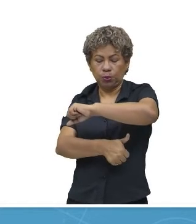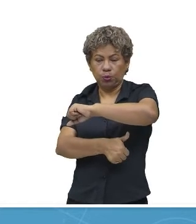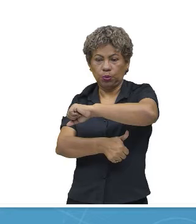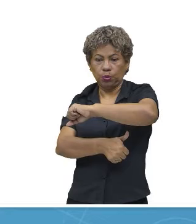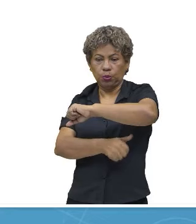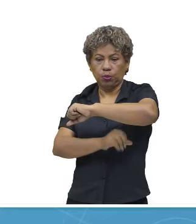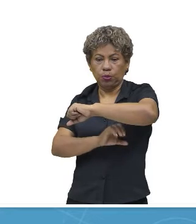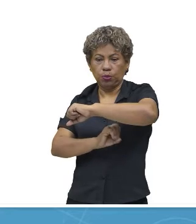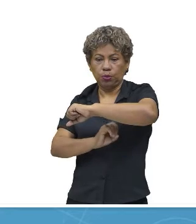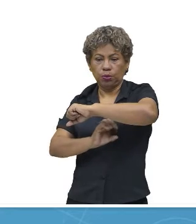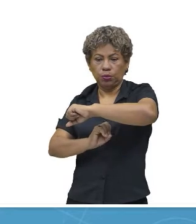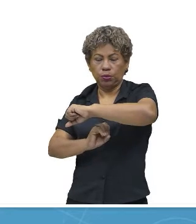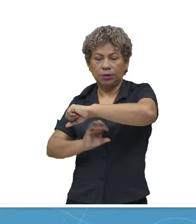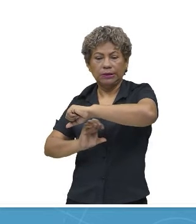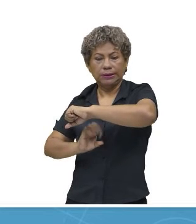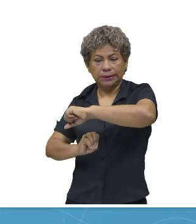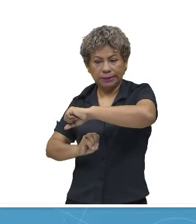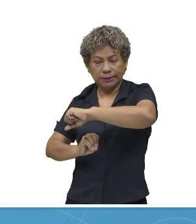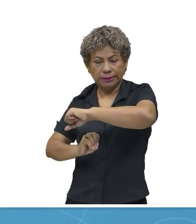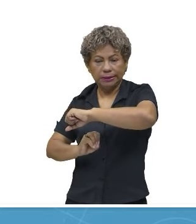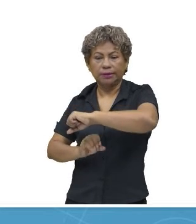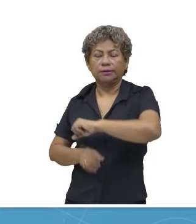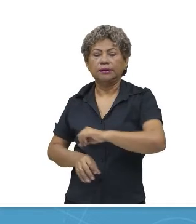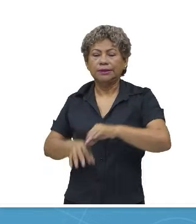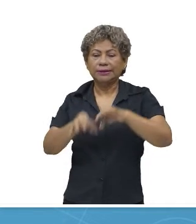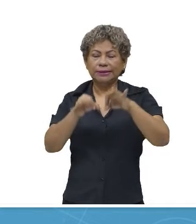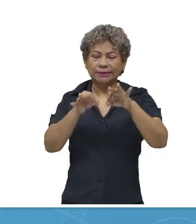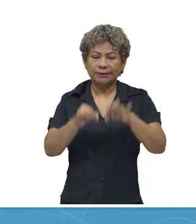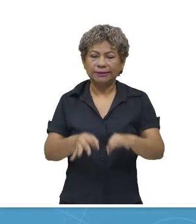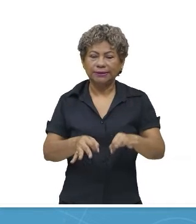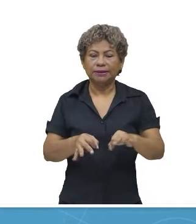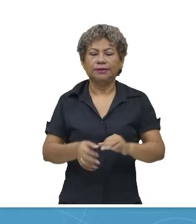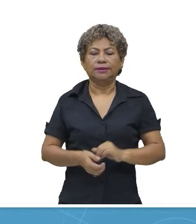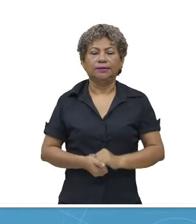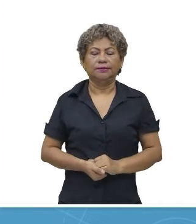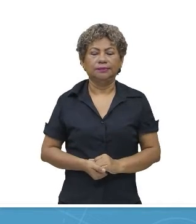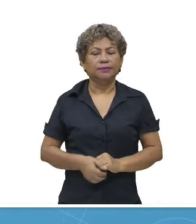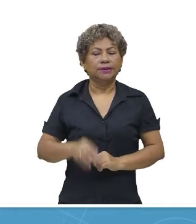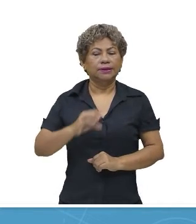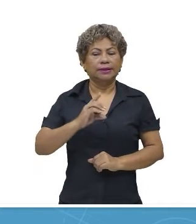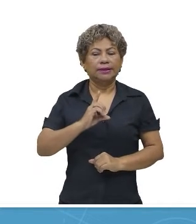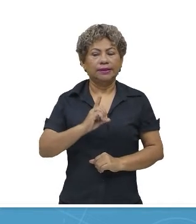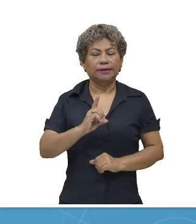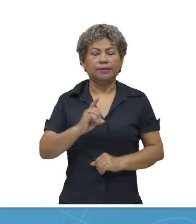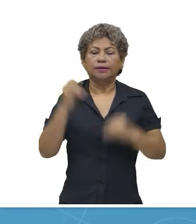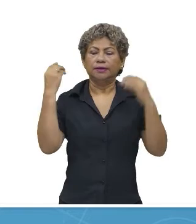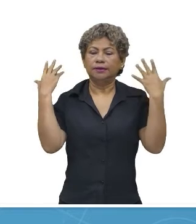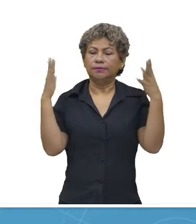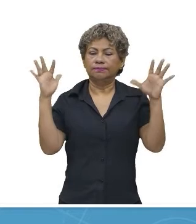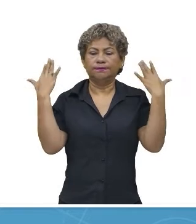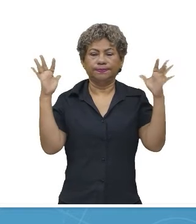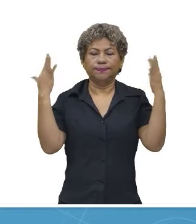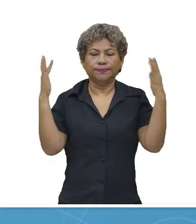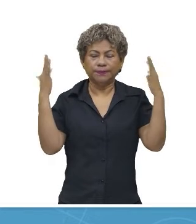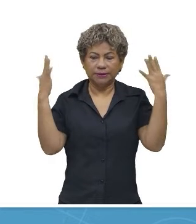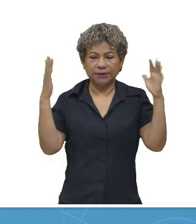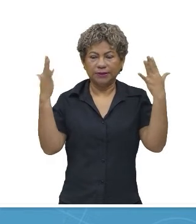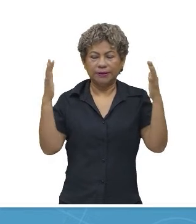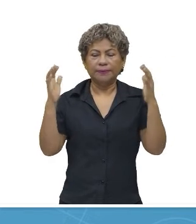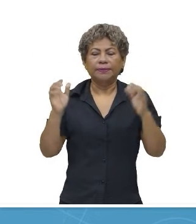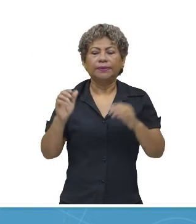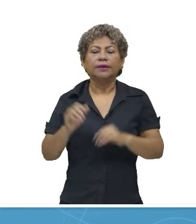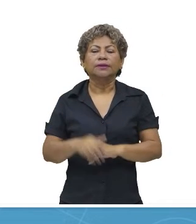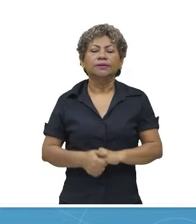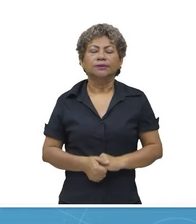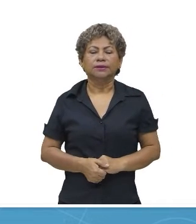Portanto, a alternativa correta é a letra D, 1 sobre 1000. Então, a gente tem